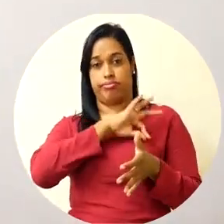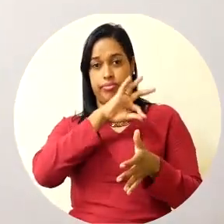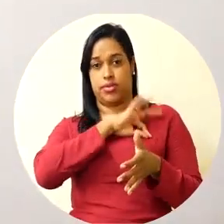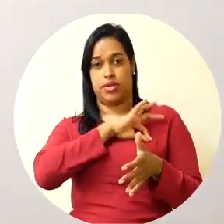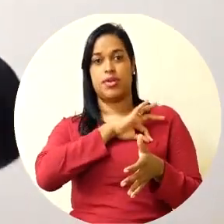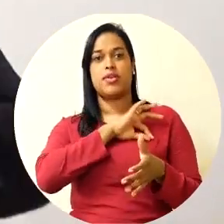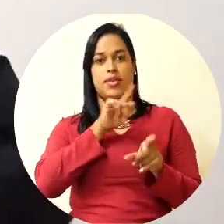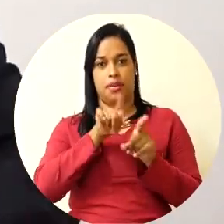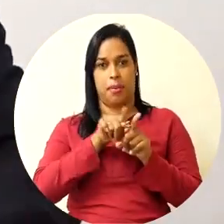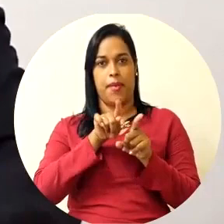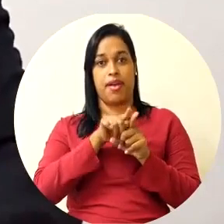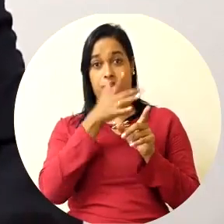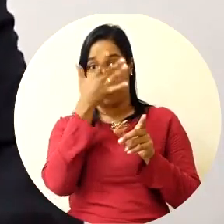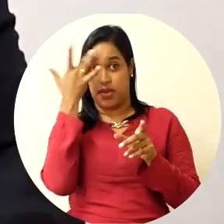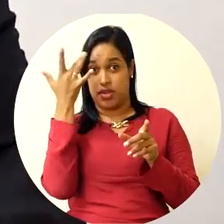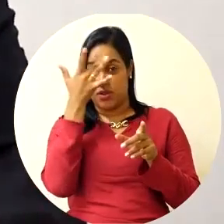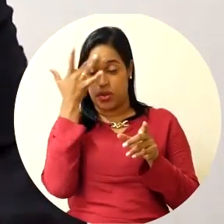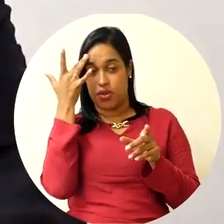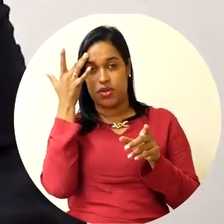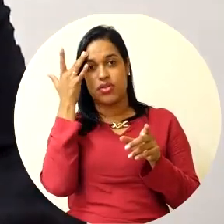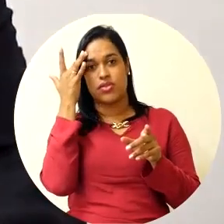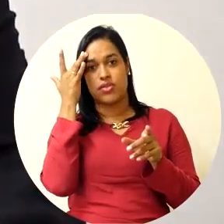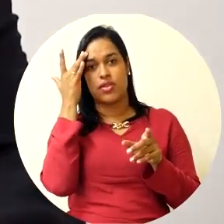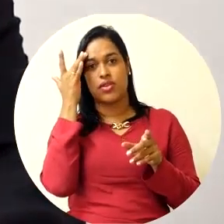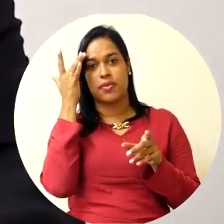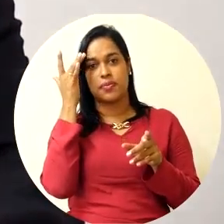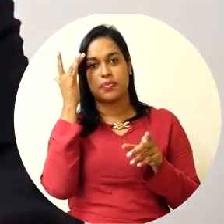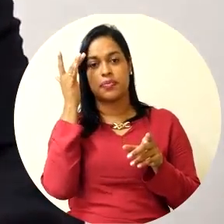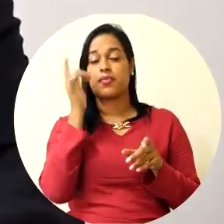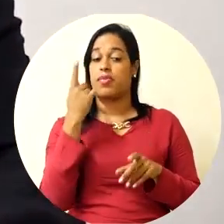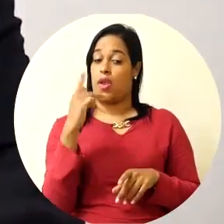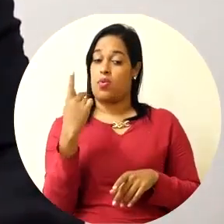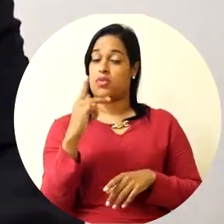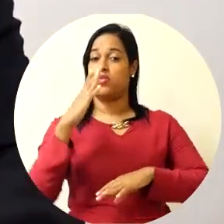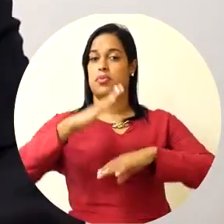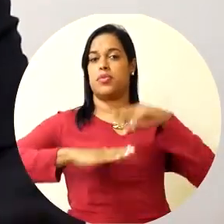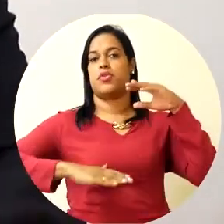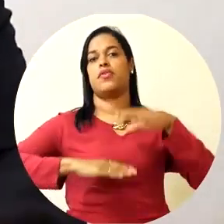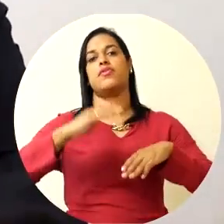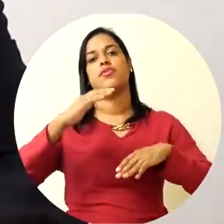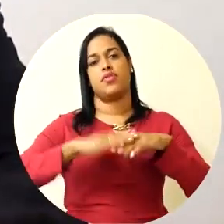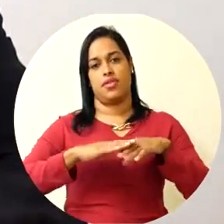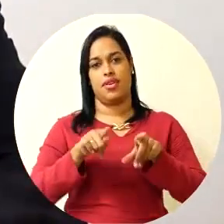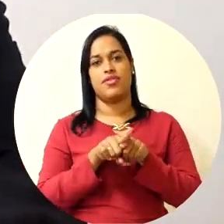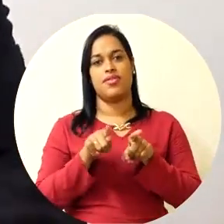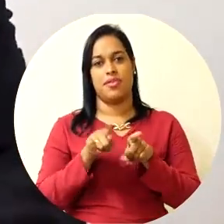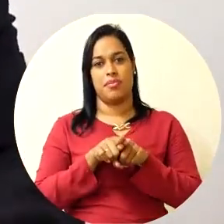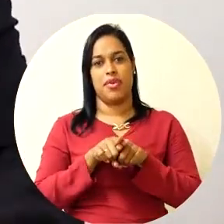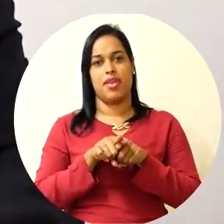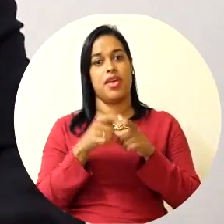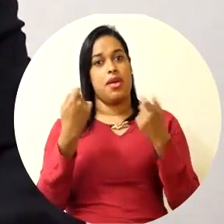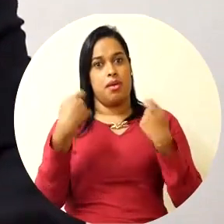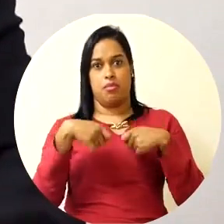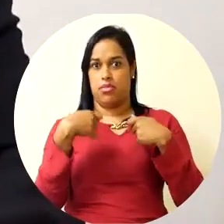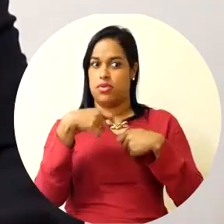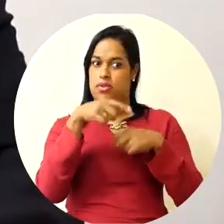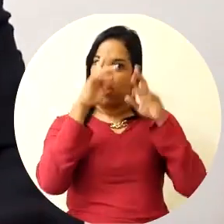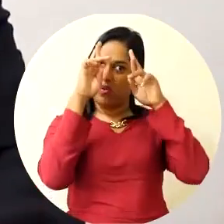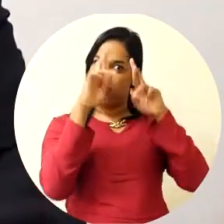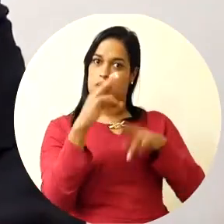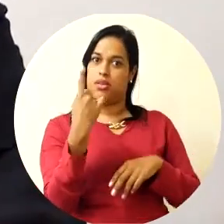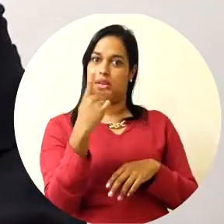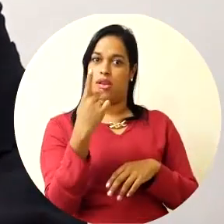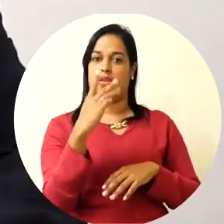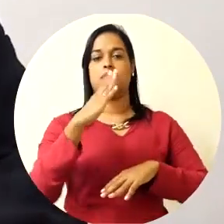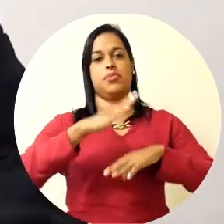contrata e assalaria as pessoas, os quais serão os seus empregados e devem